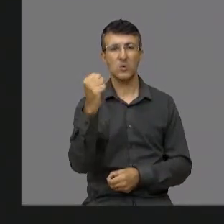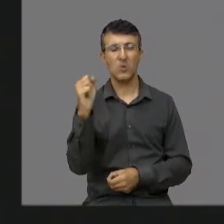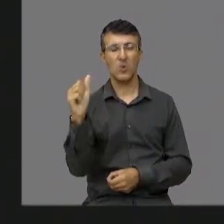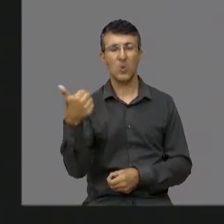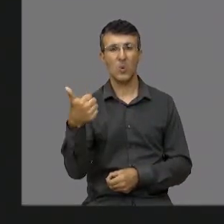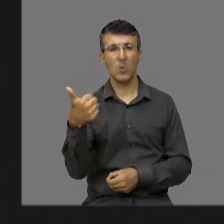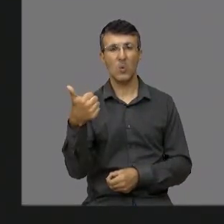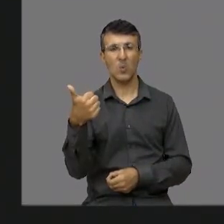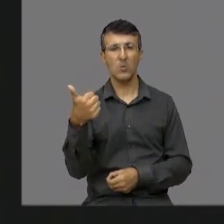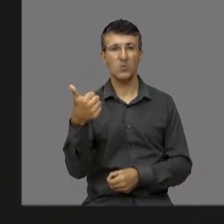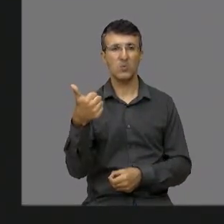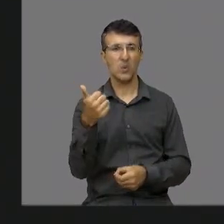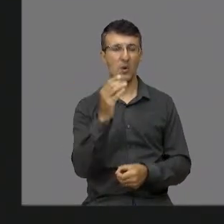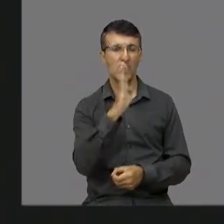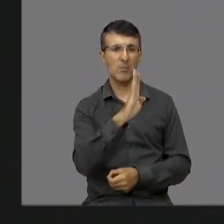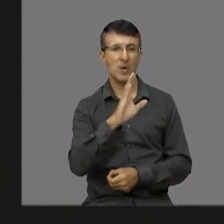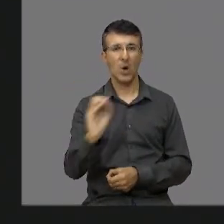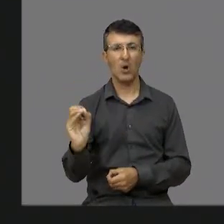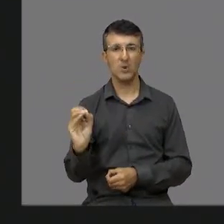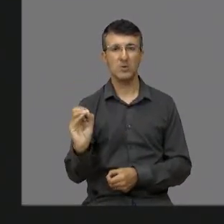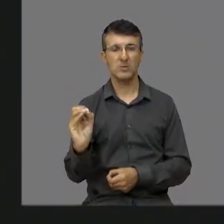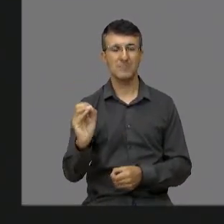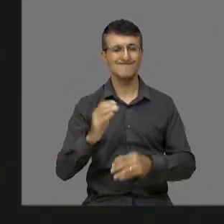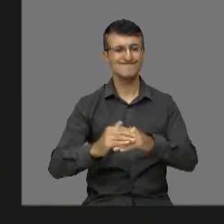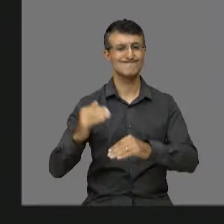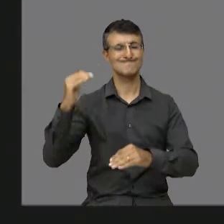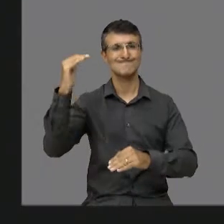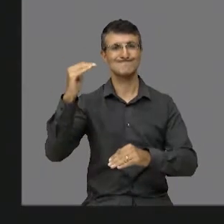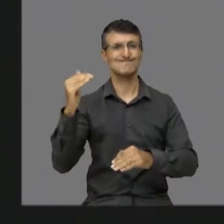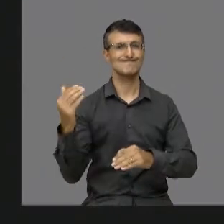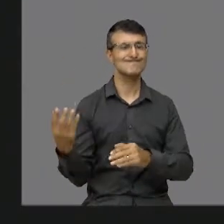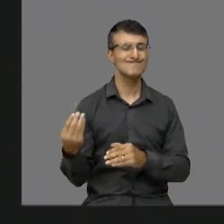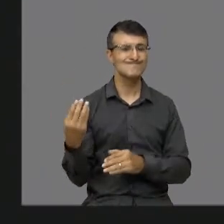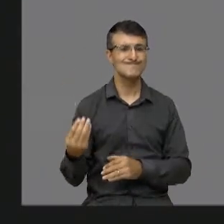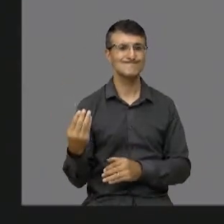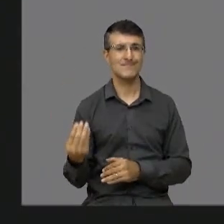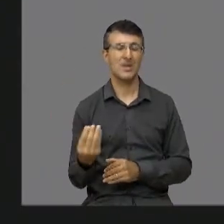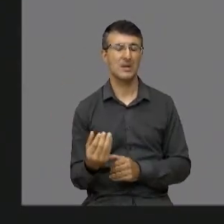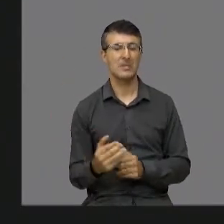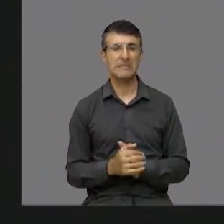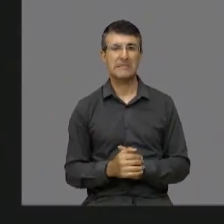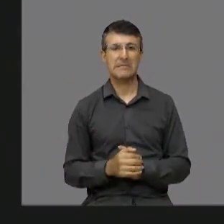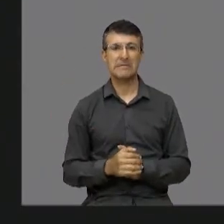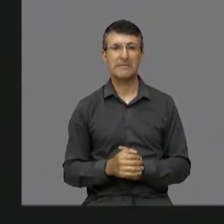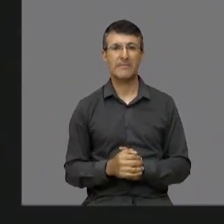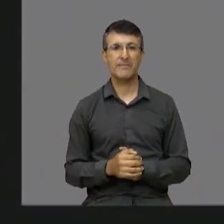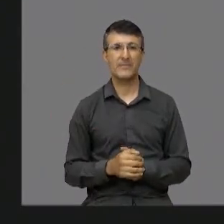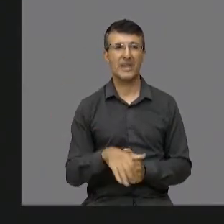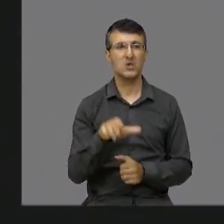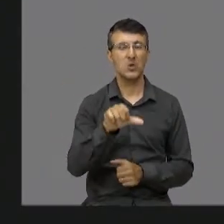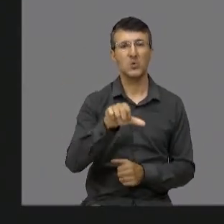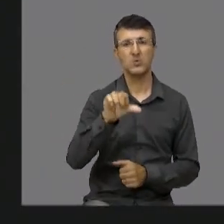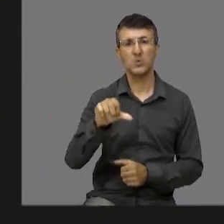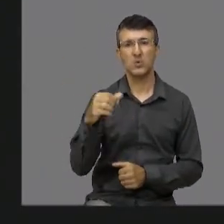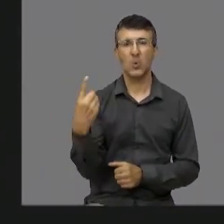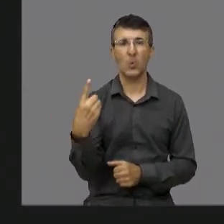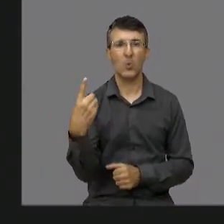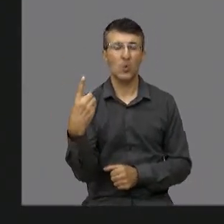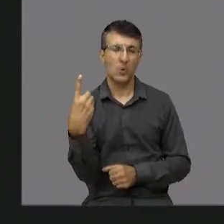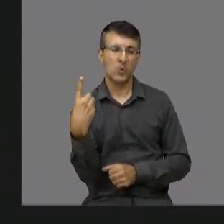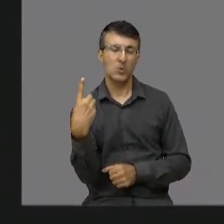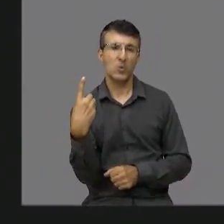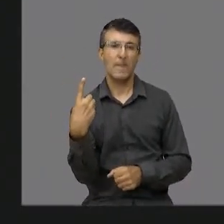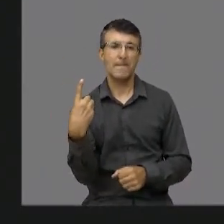né, ainda diria uma quantidade muito elevada, né, ainda alta, e 991 medidas protetivas